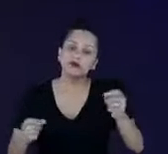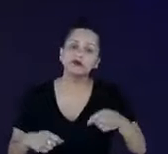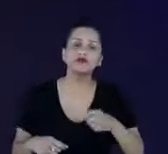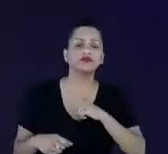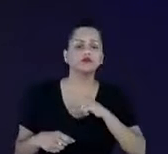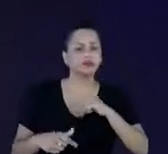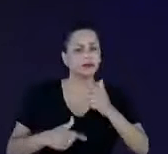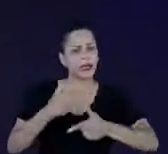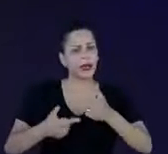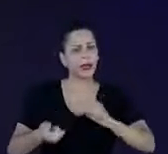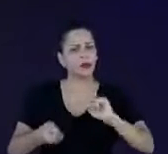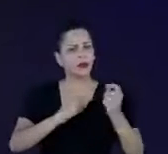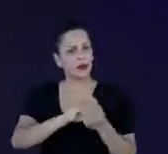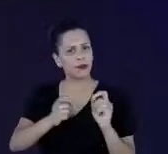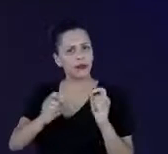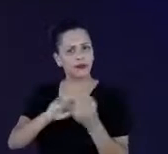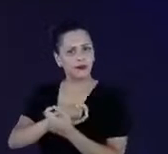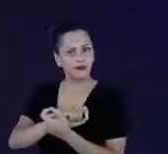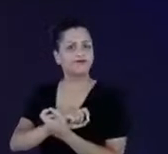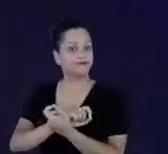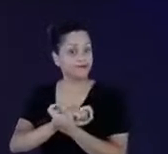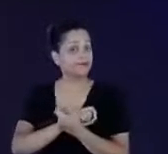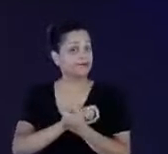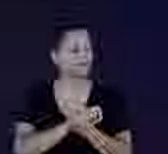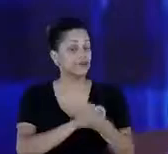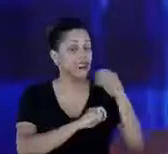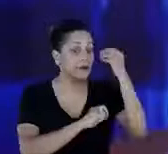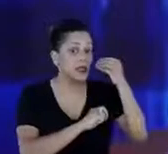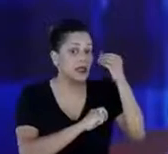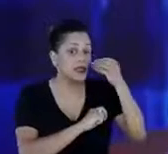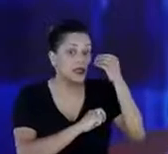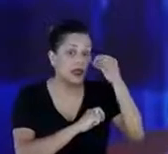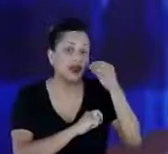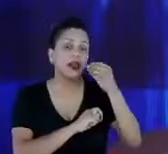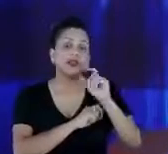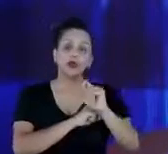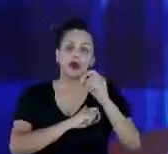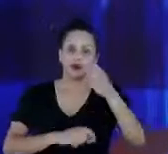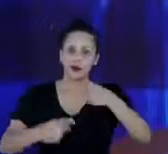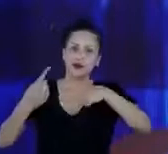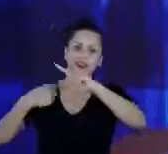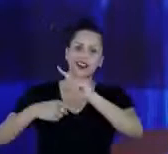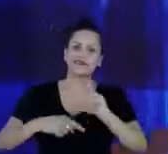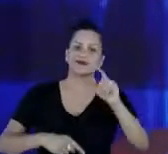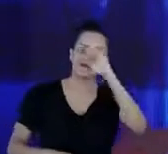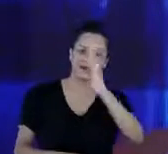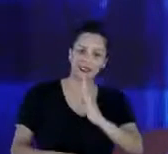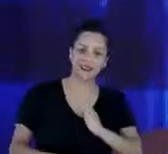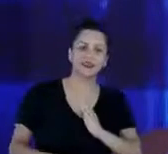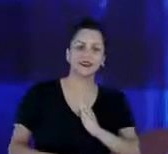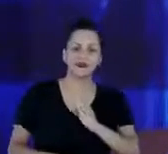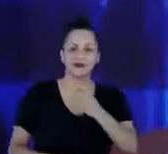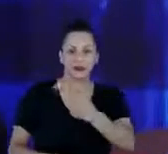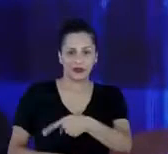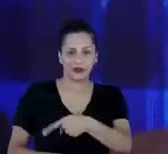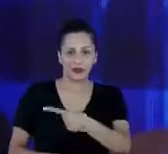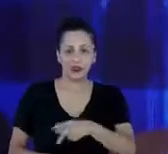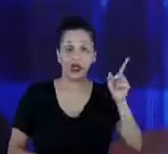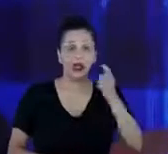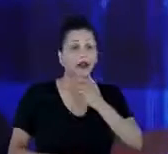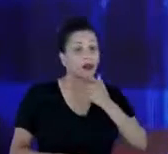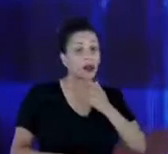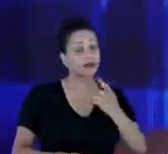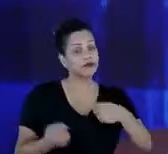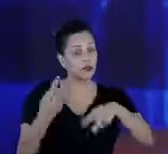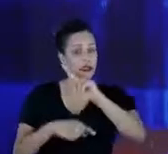um grande trabalho de adaptação para eu trazer a experiência que foi o sucesso na Inglaterra para o Brasil é como é que você vê é